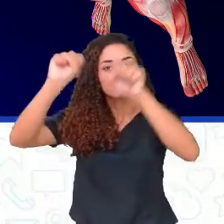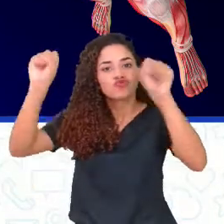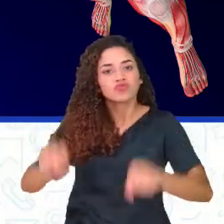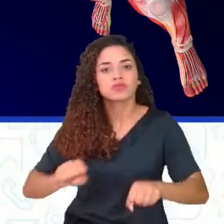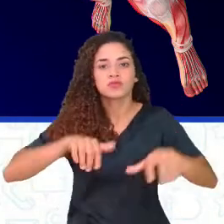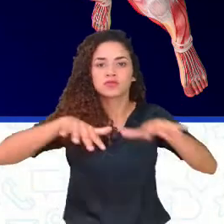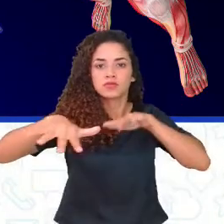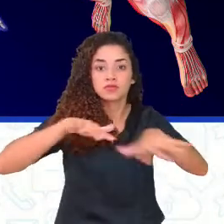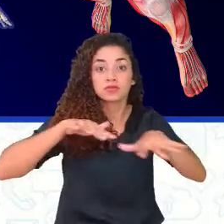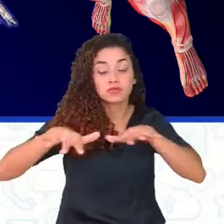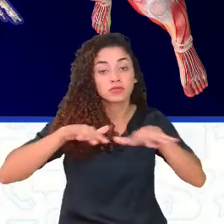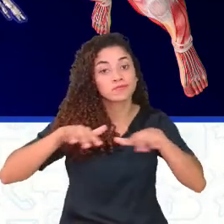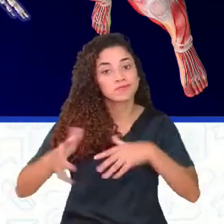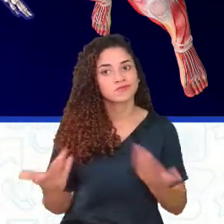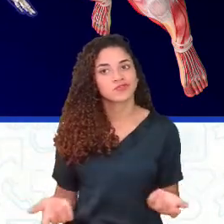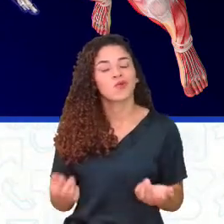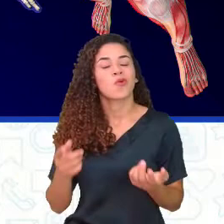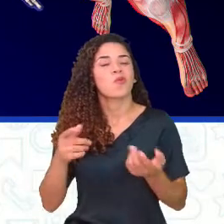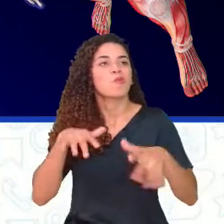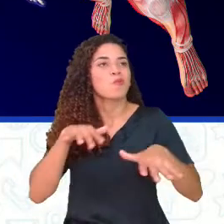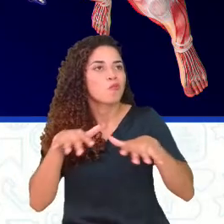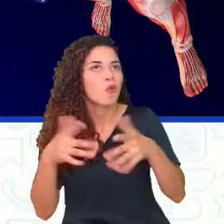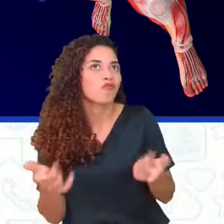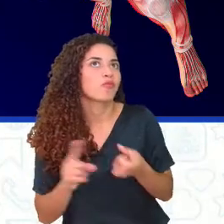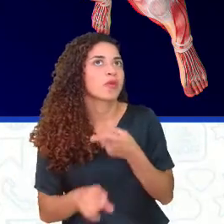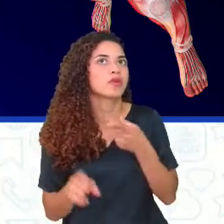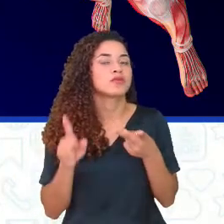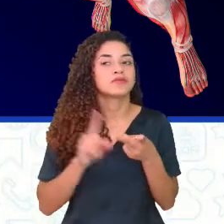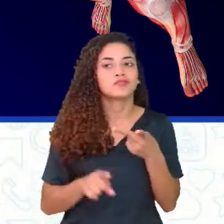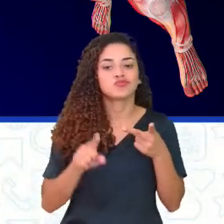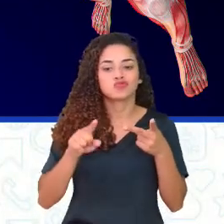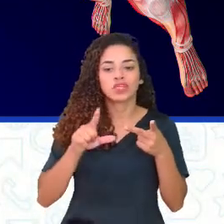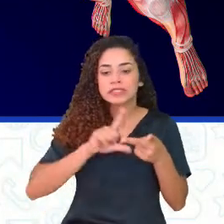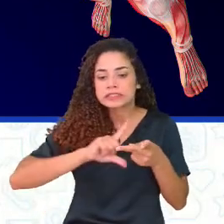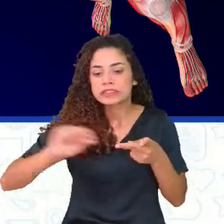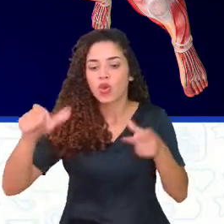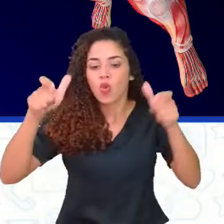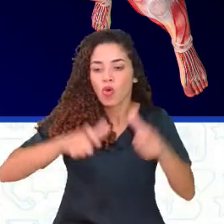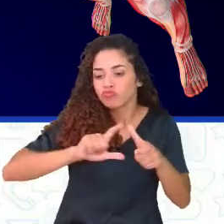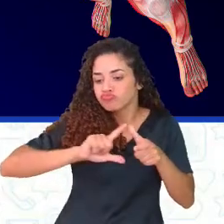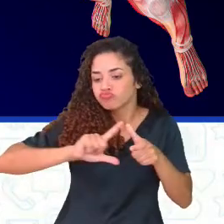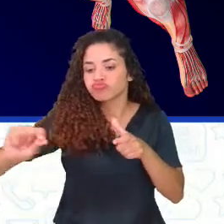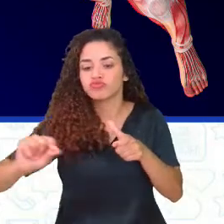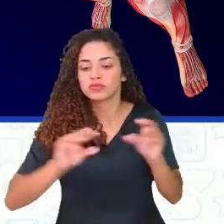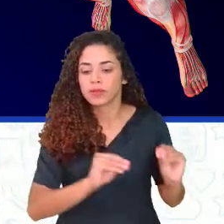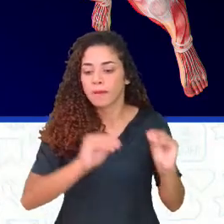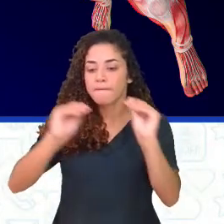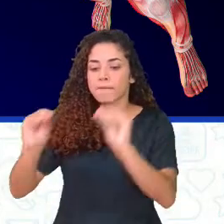em locomoção, falamos em movimento, falamos em sair do lugar, falamos em mexer o